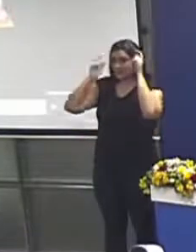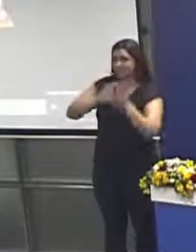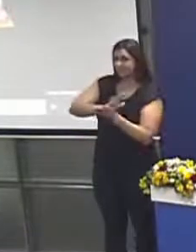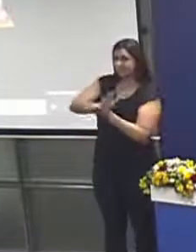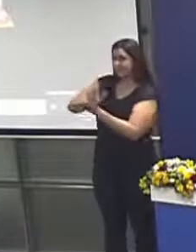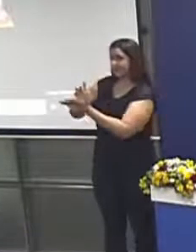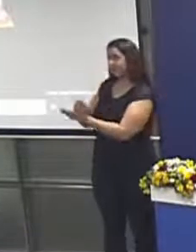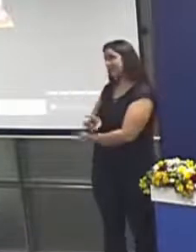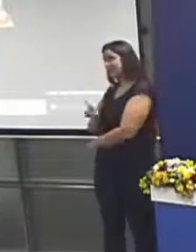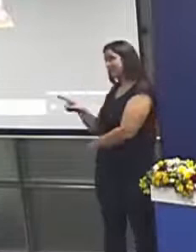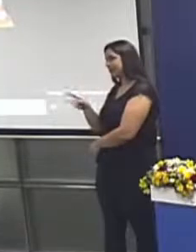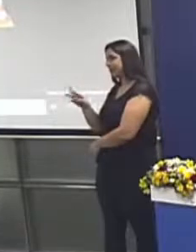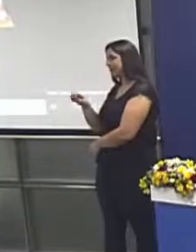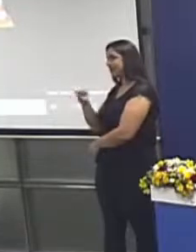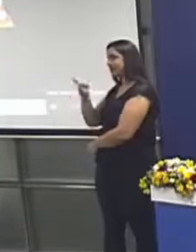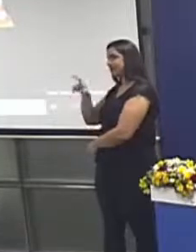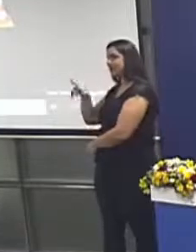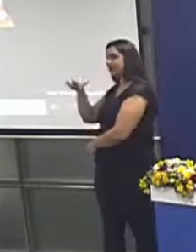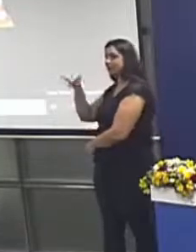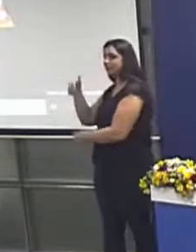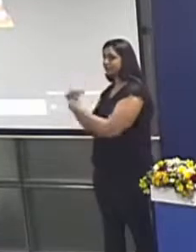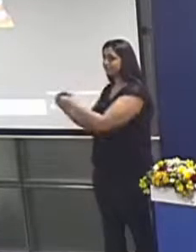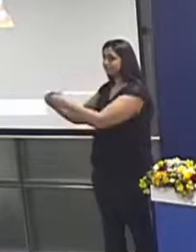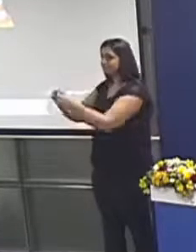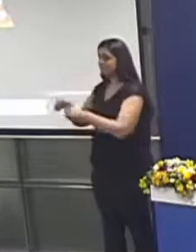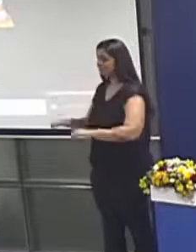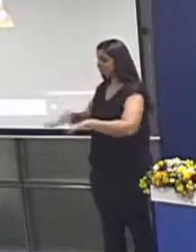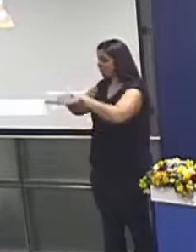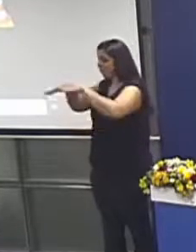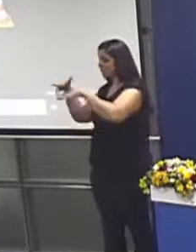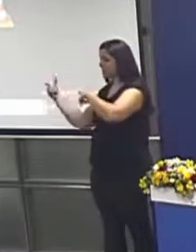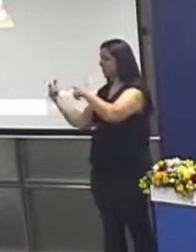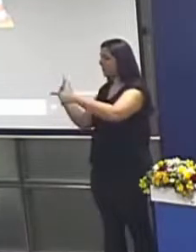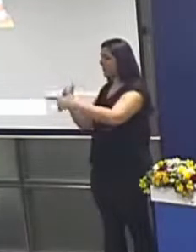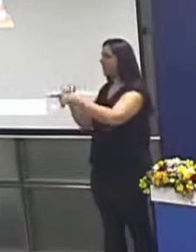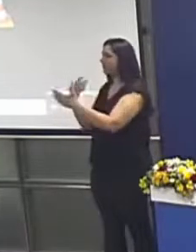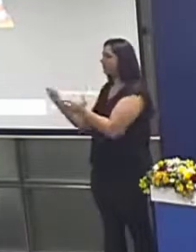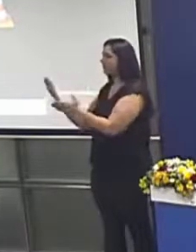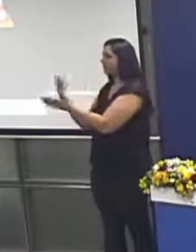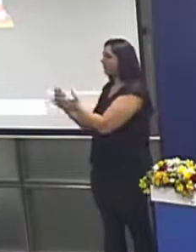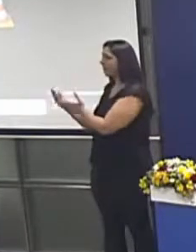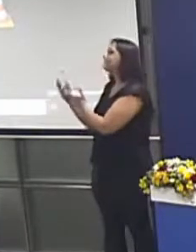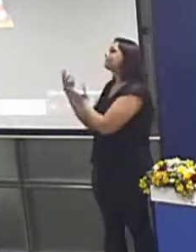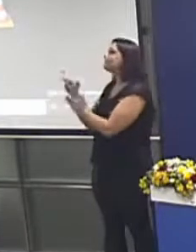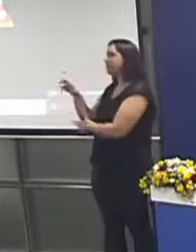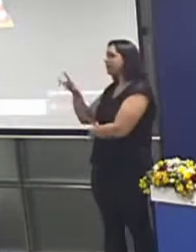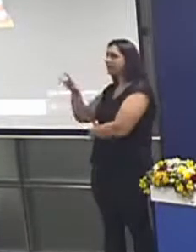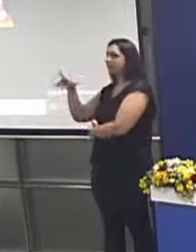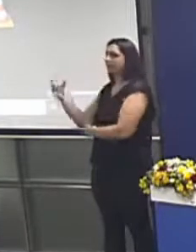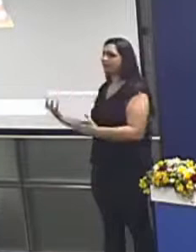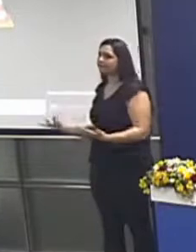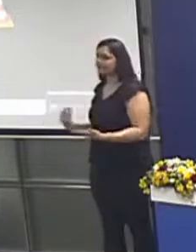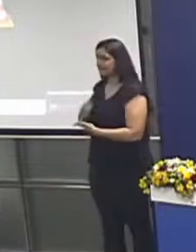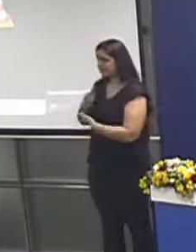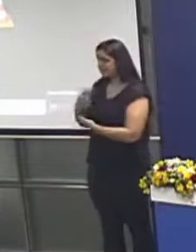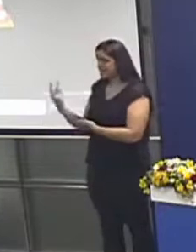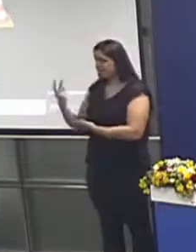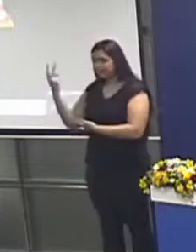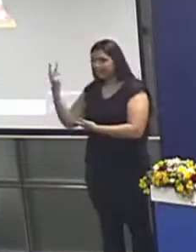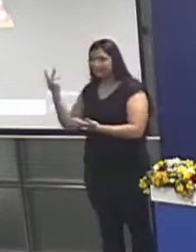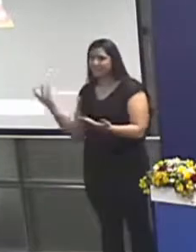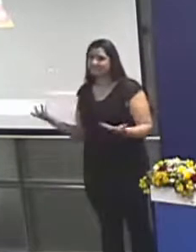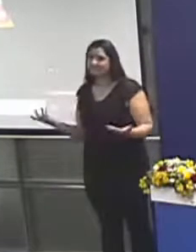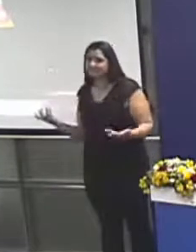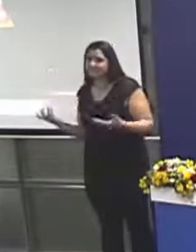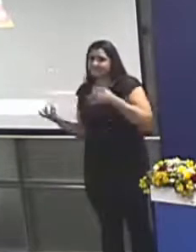de verdade tá na Brasilândia. Lidamos com enchentes, balas perdidas. Perdemos Marielles, qual o valor da vida? Os barões